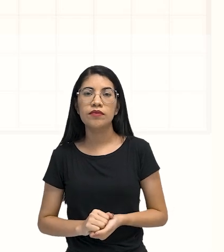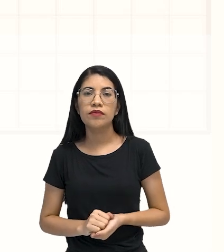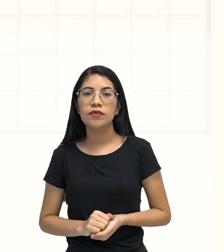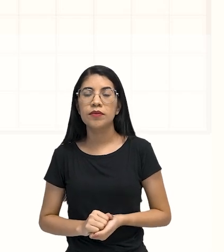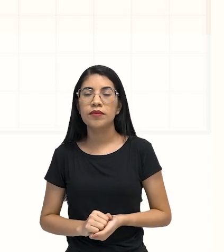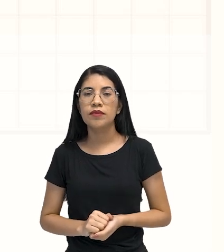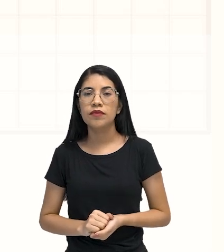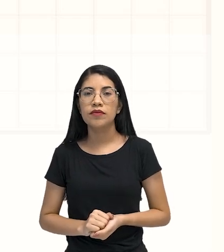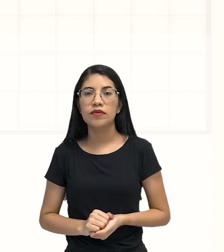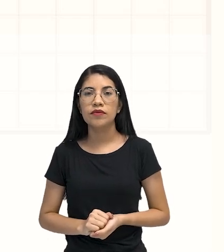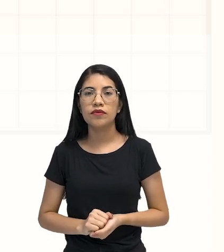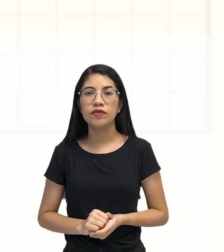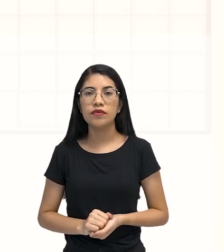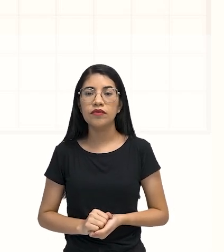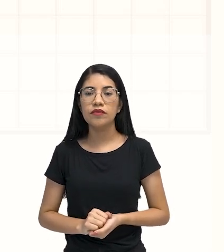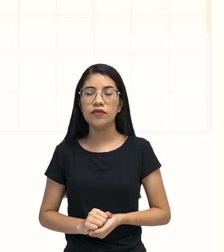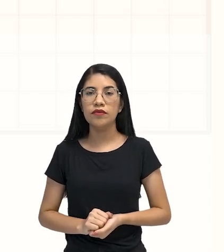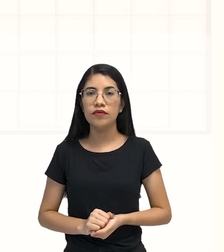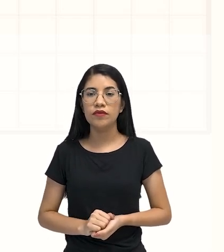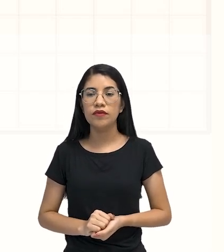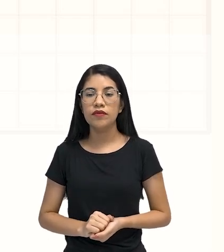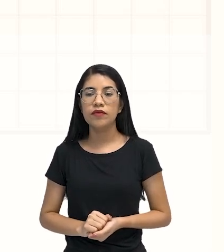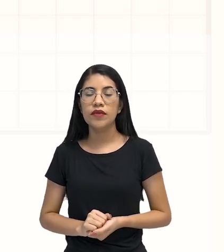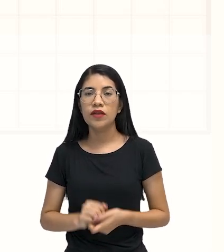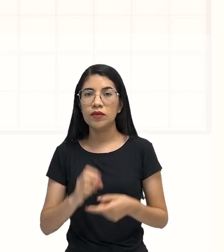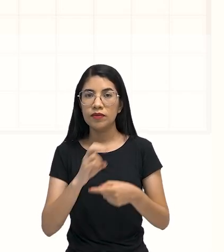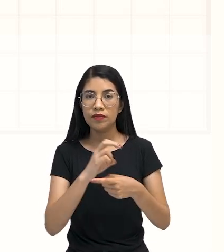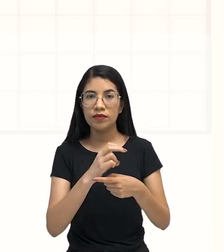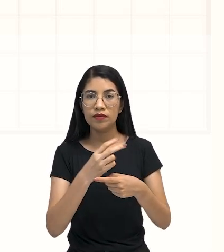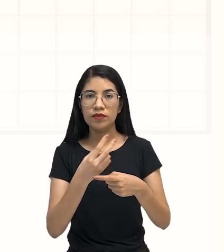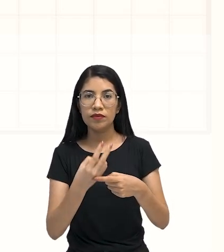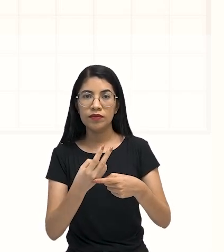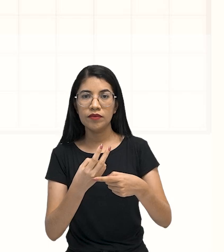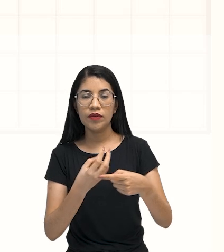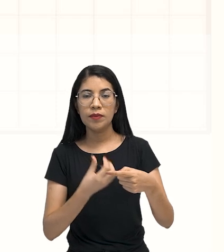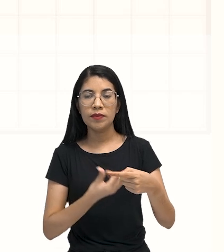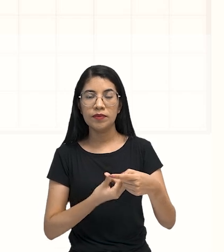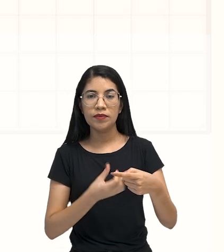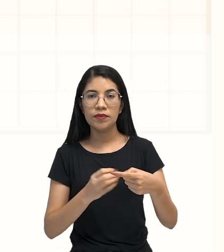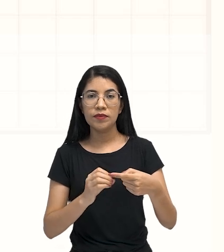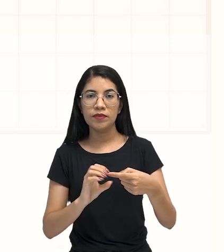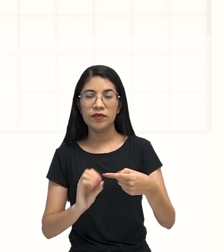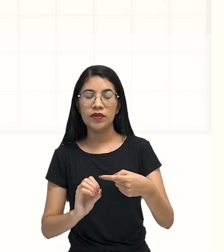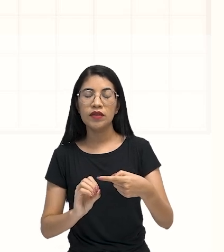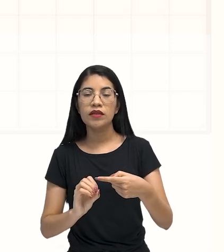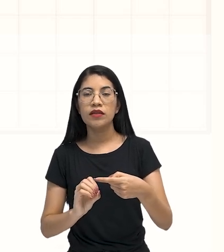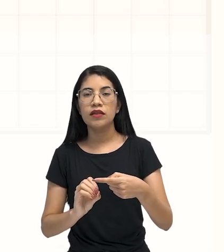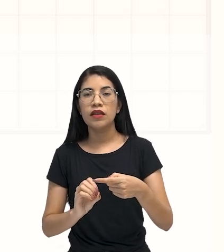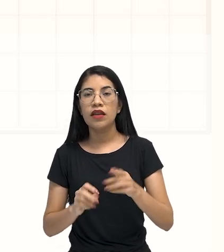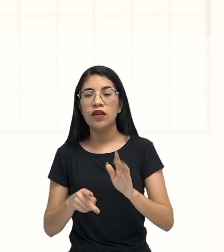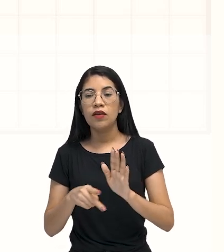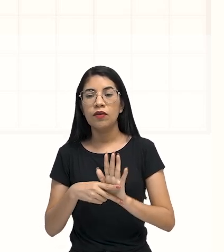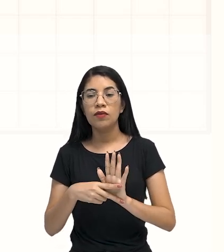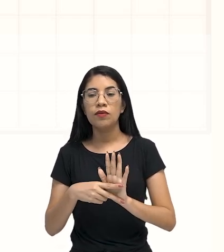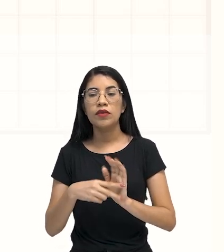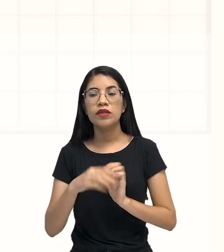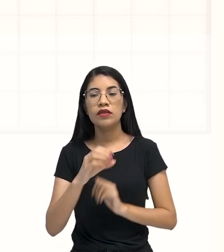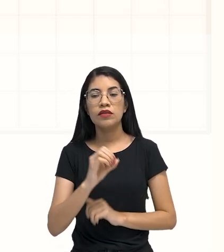veja, dividindo aqui 52 por 160, eu vou obter